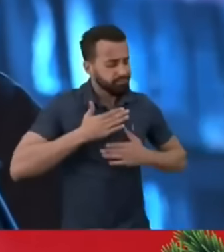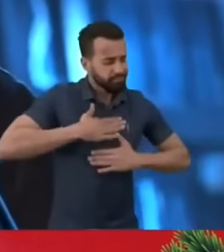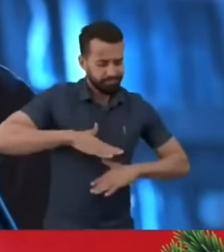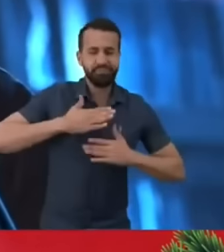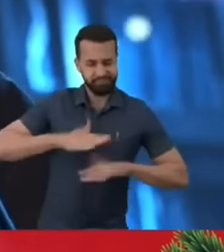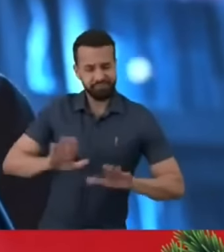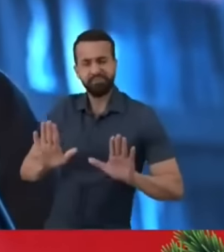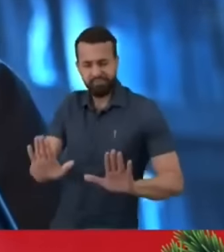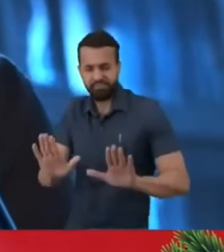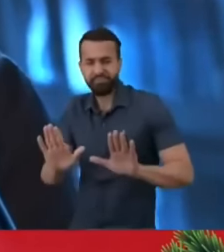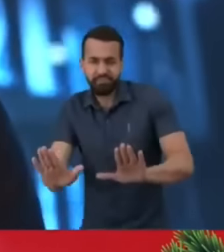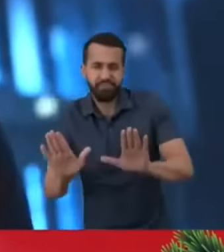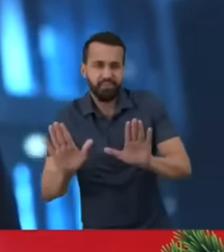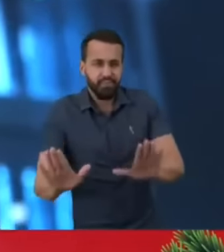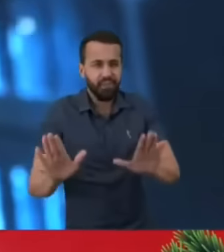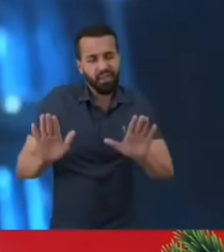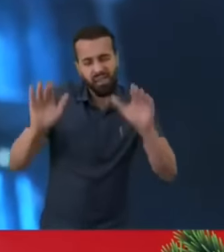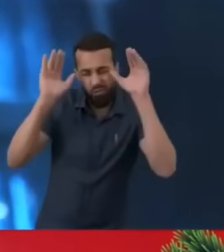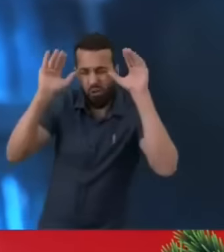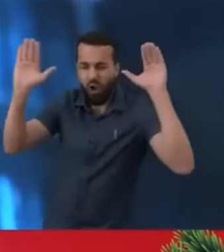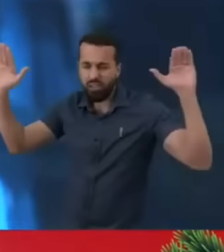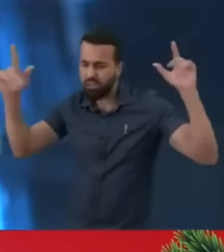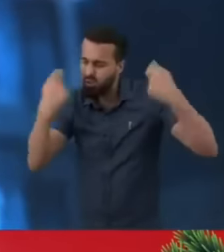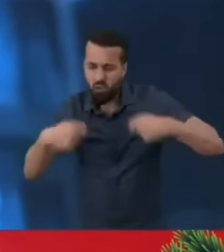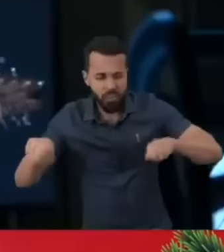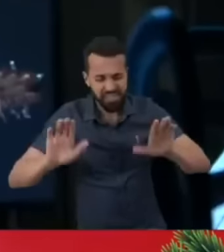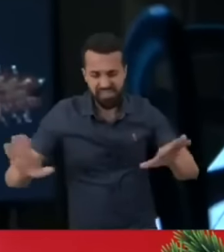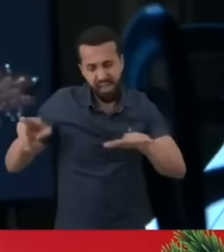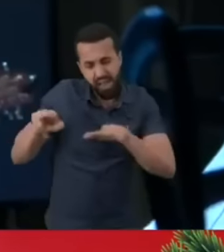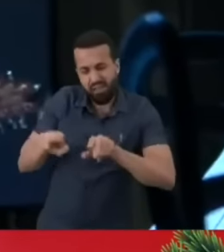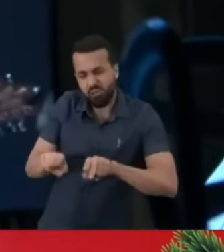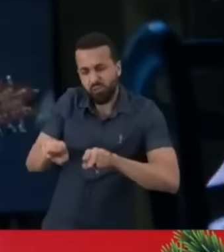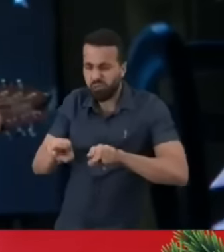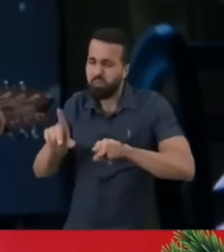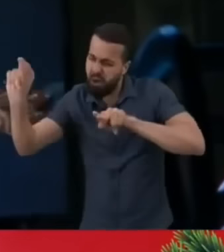Relaxa, não precisa estar nem aqui quando eu acordar.